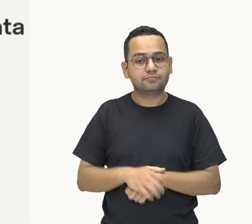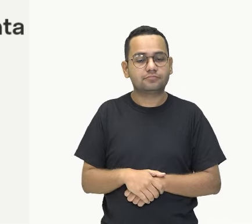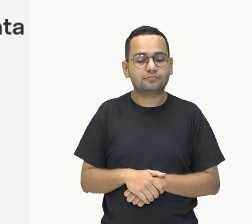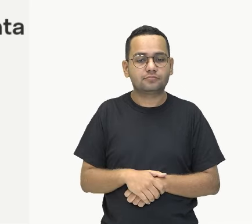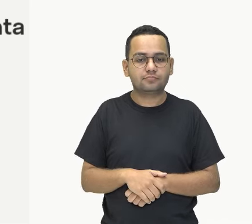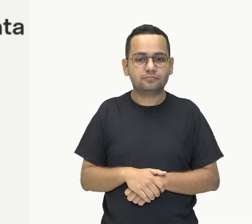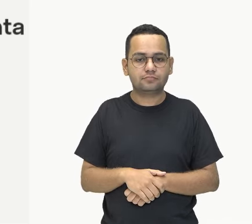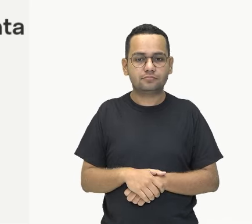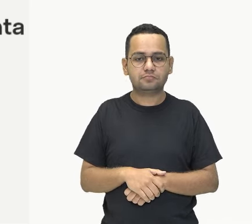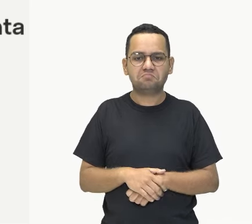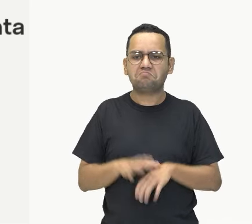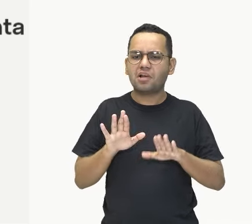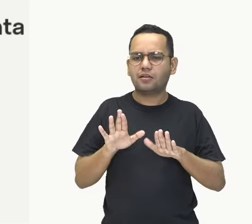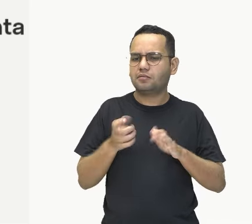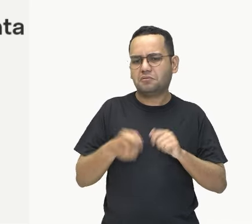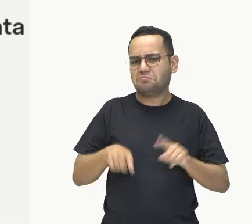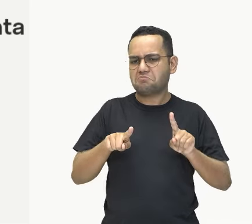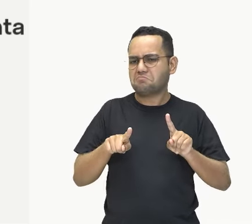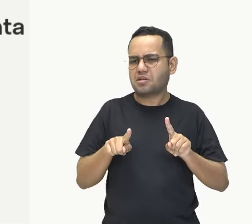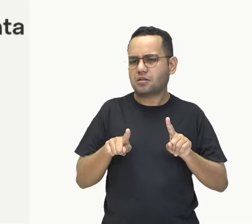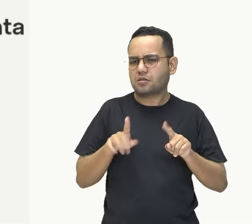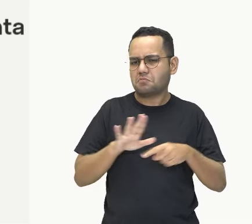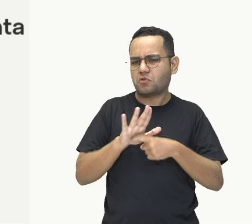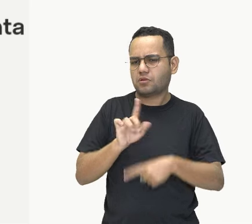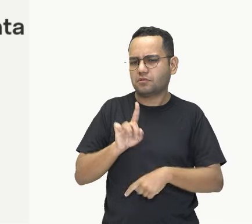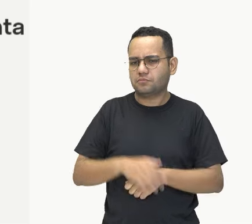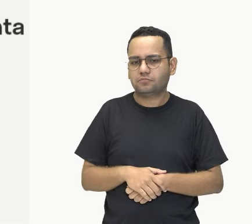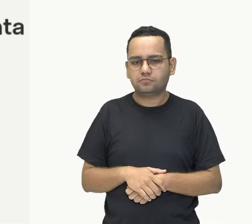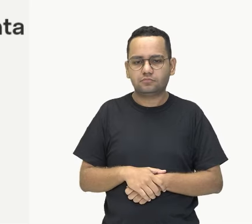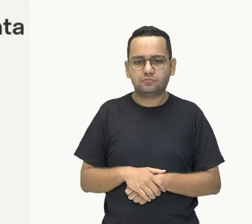não precisa aparecer. Então, o resultado é o quê?